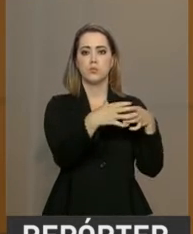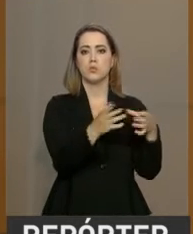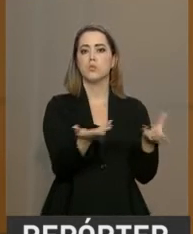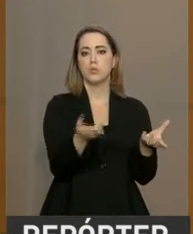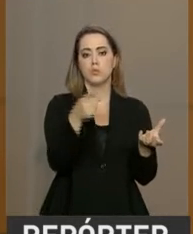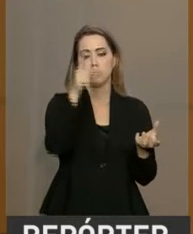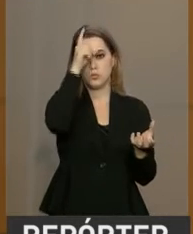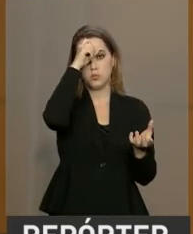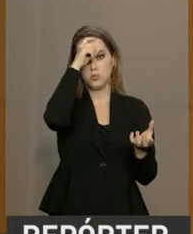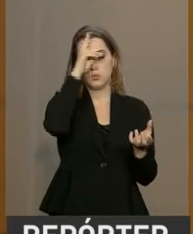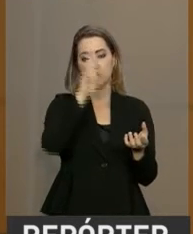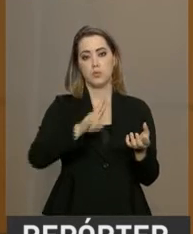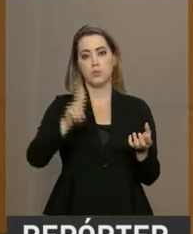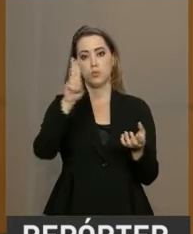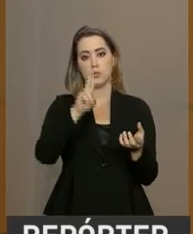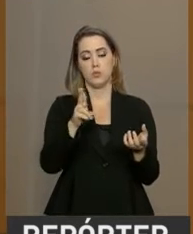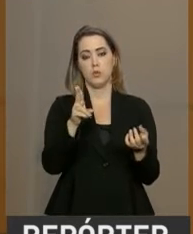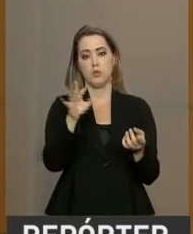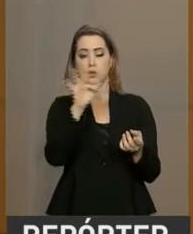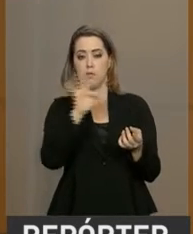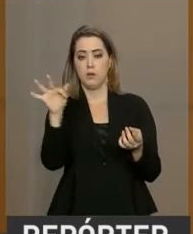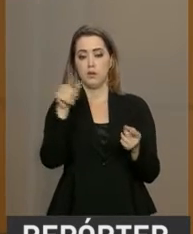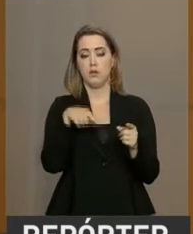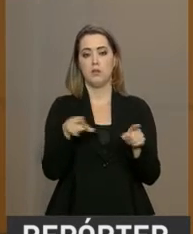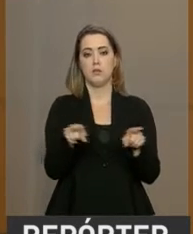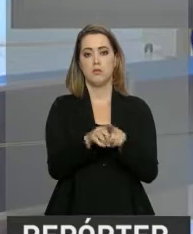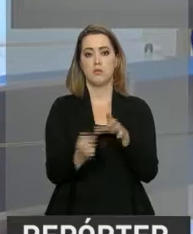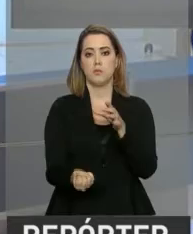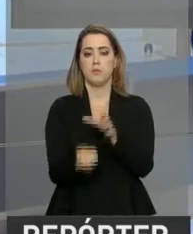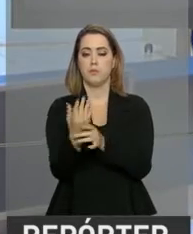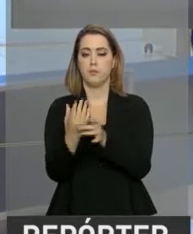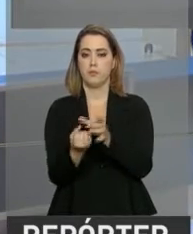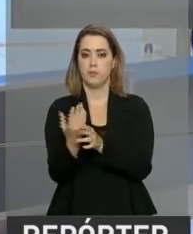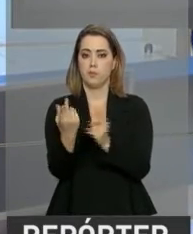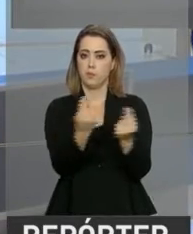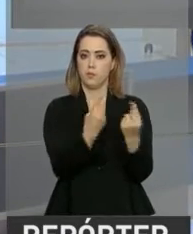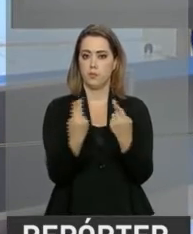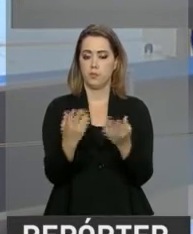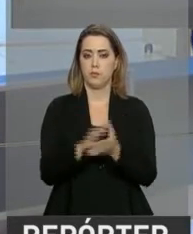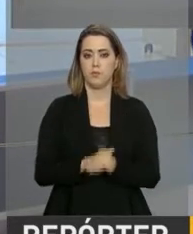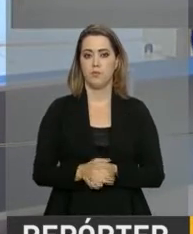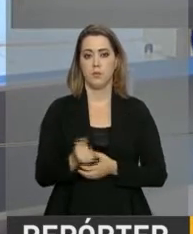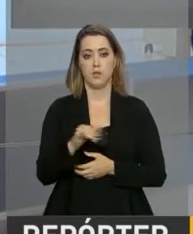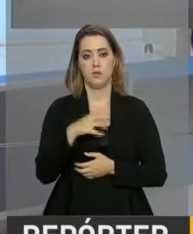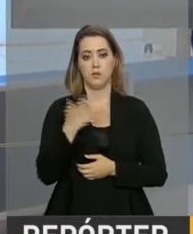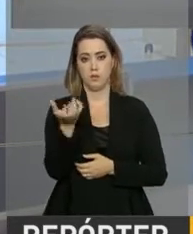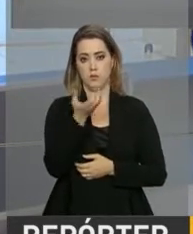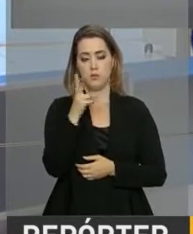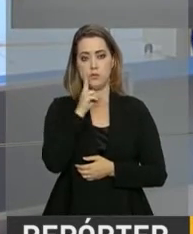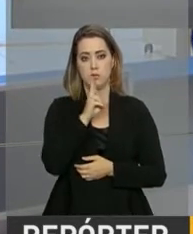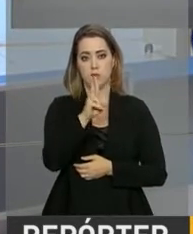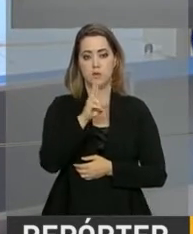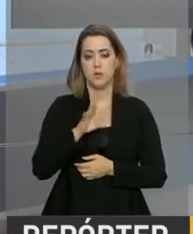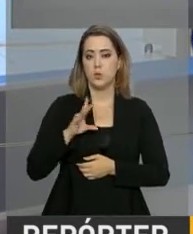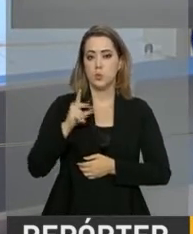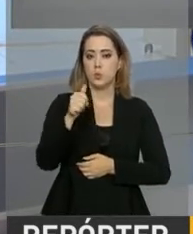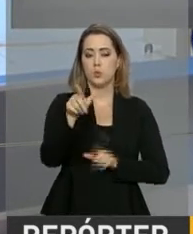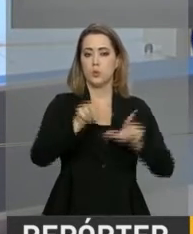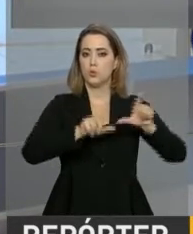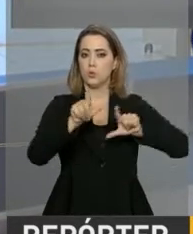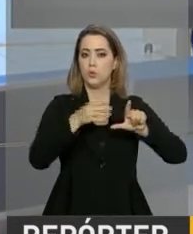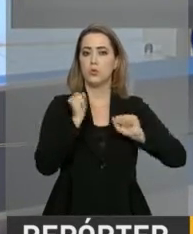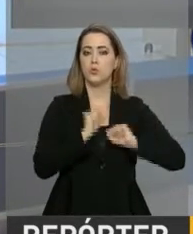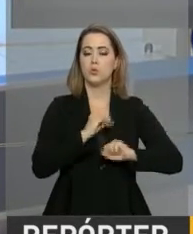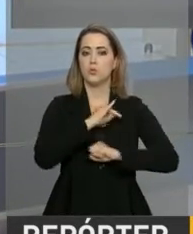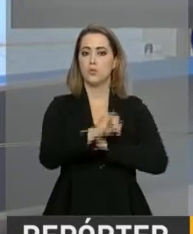outros hospitais federais a também criarem um projeto como esse. Se você quiser assistir ao documentário completo, basta acessar